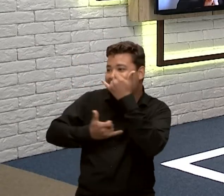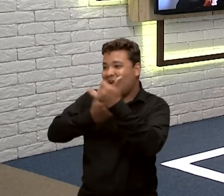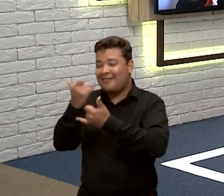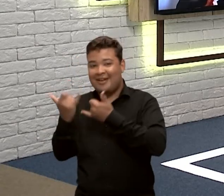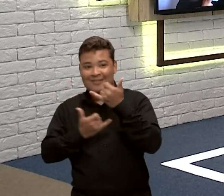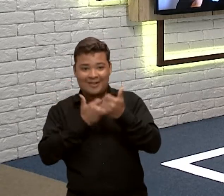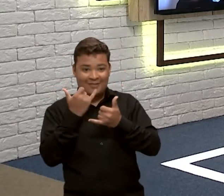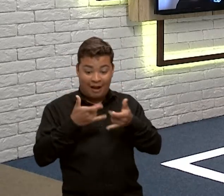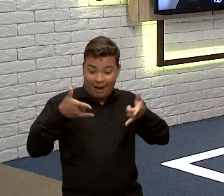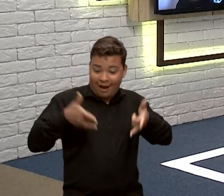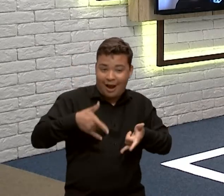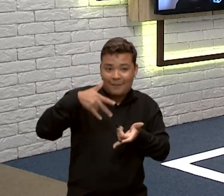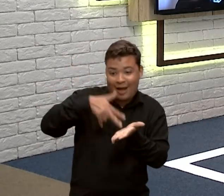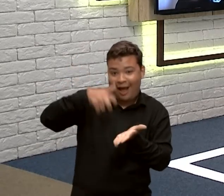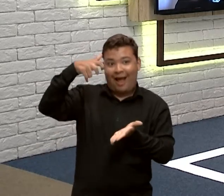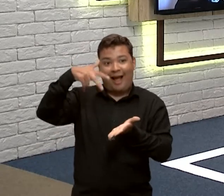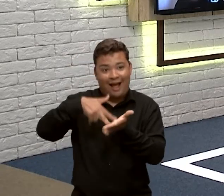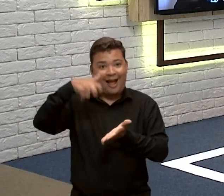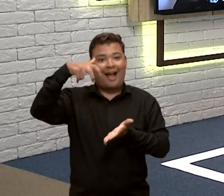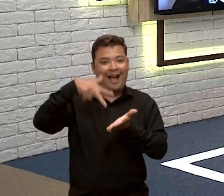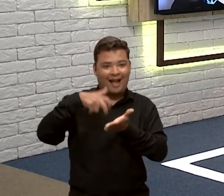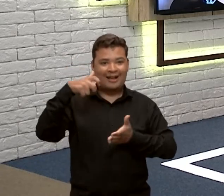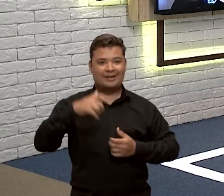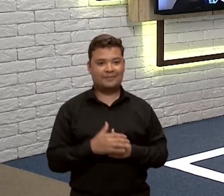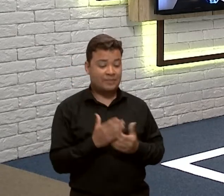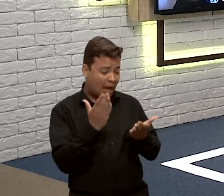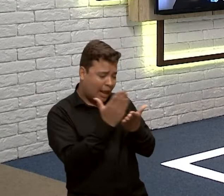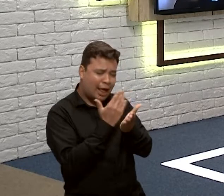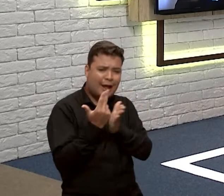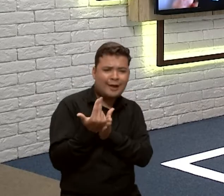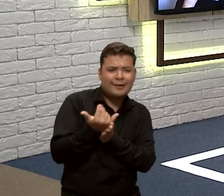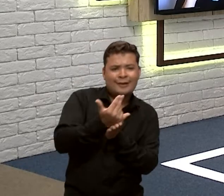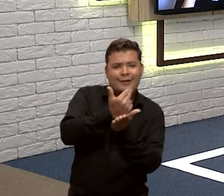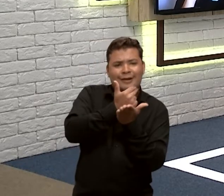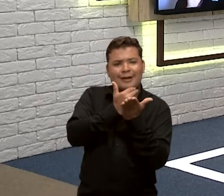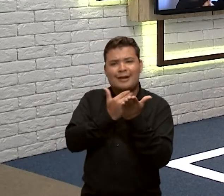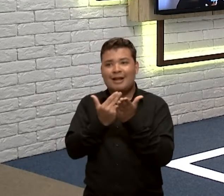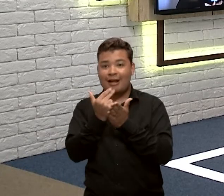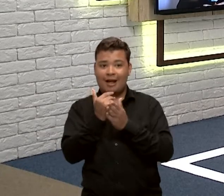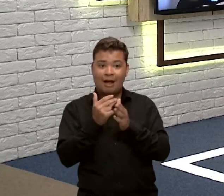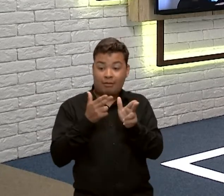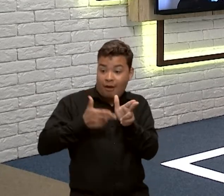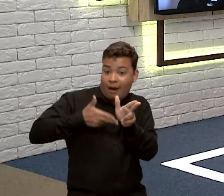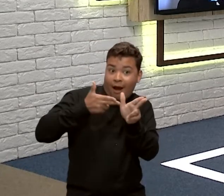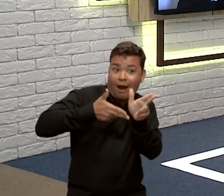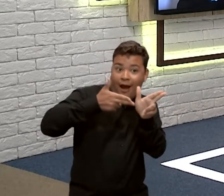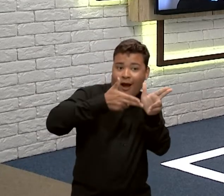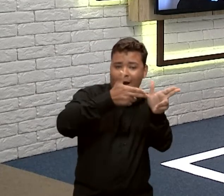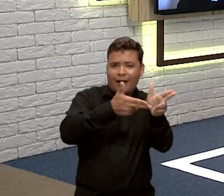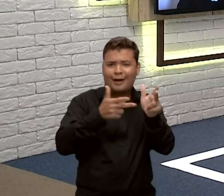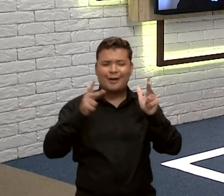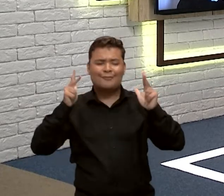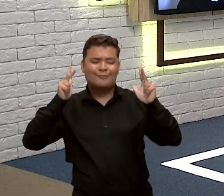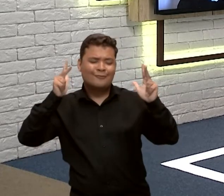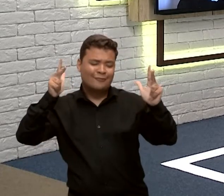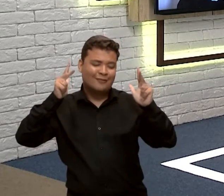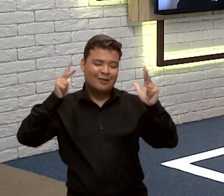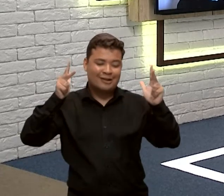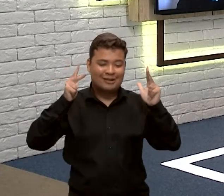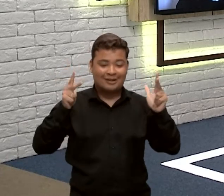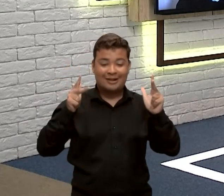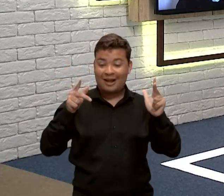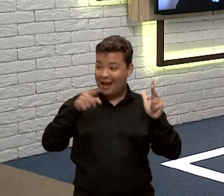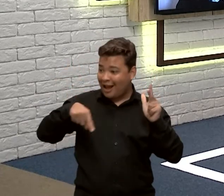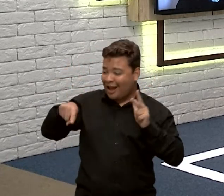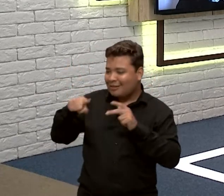colchão. Livros com muita figura, fazer viagem de trem, um pouquinho de aventura, alguém para